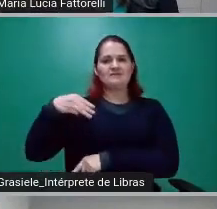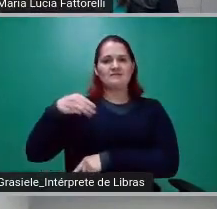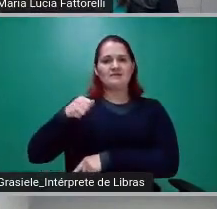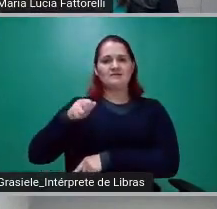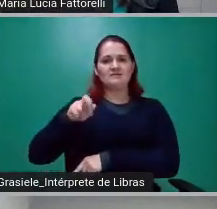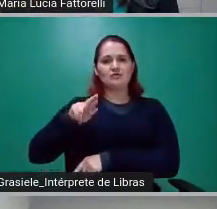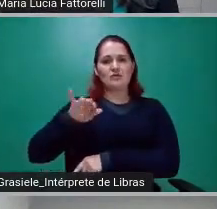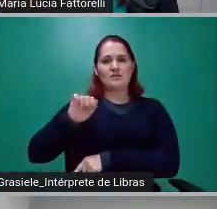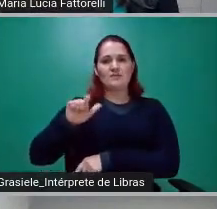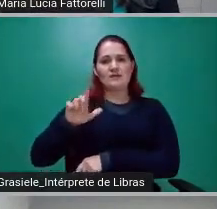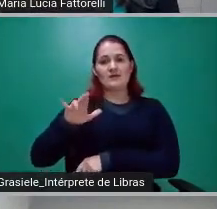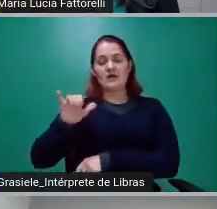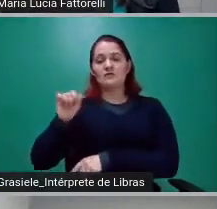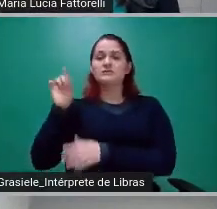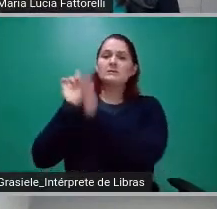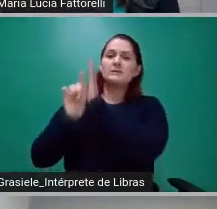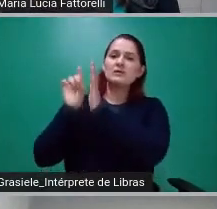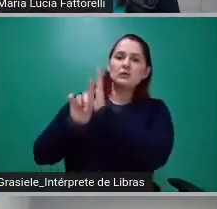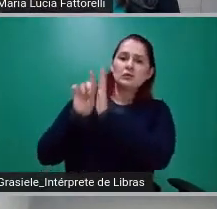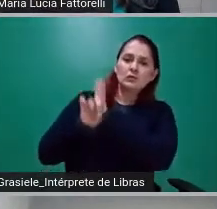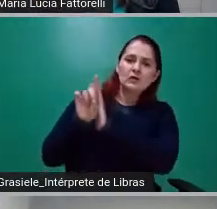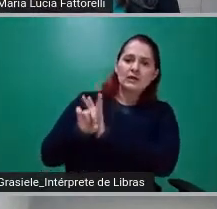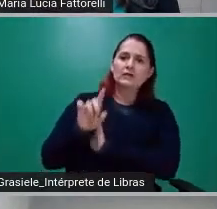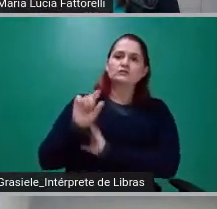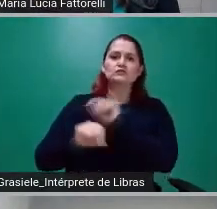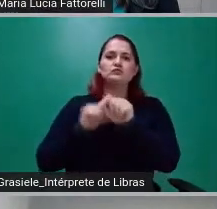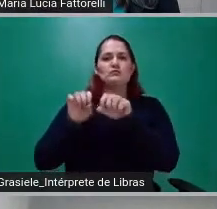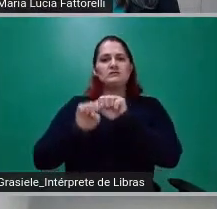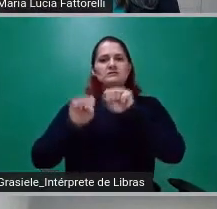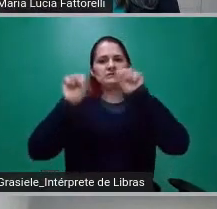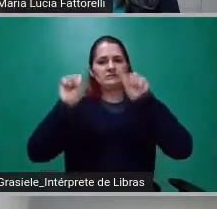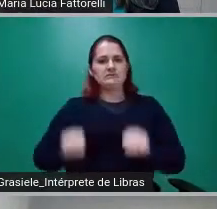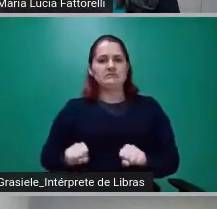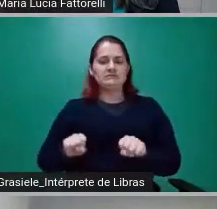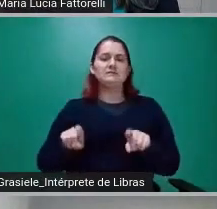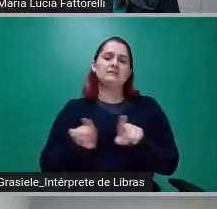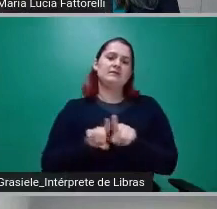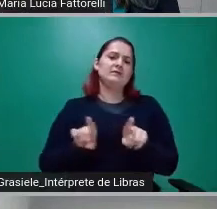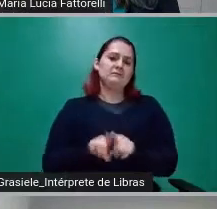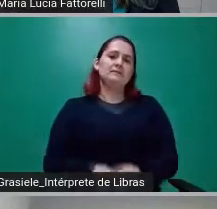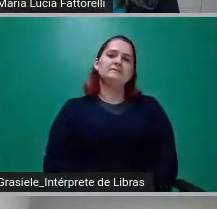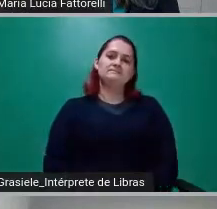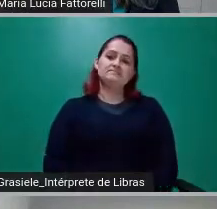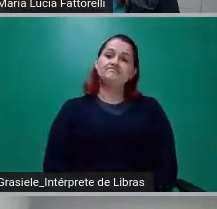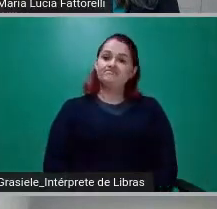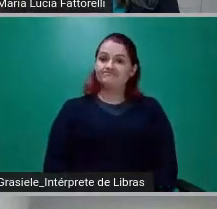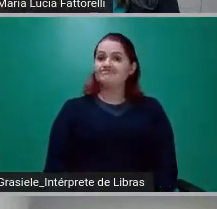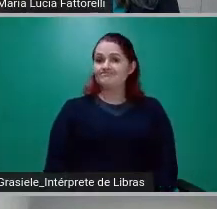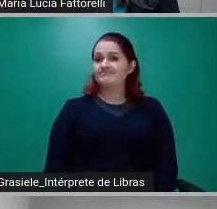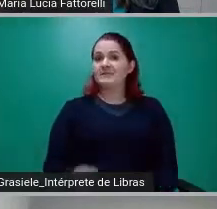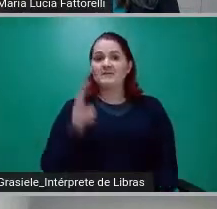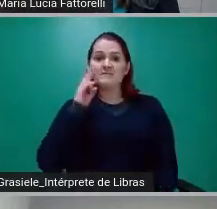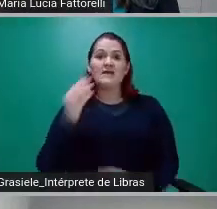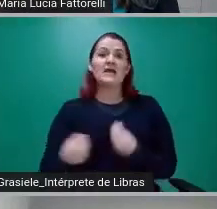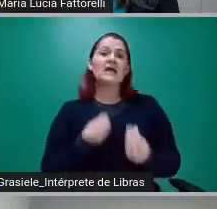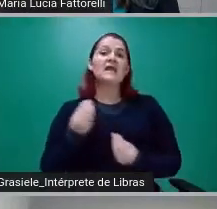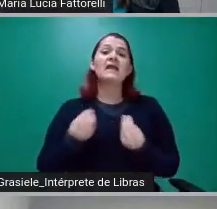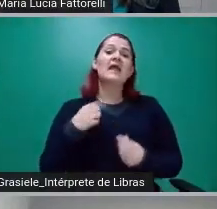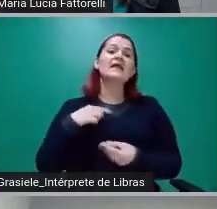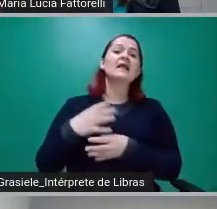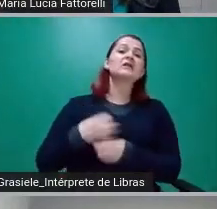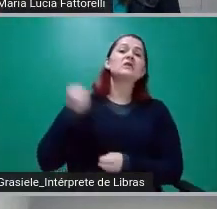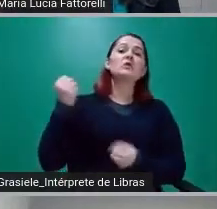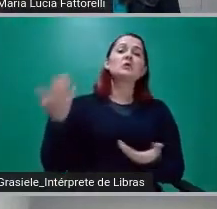quem dirige esse sistema todo e ganha, e é privilegiado com ele. E não